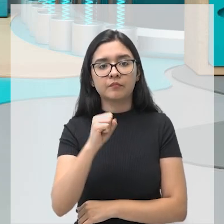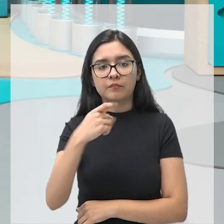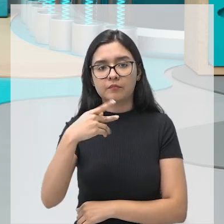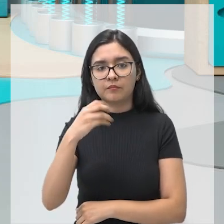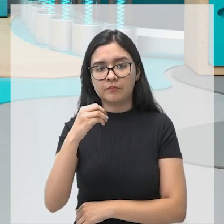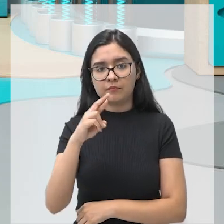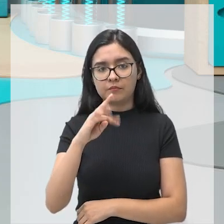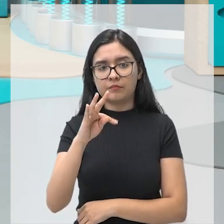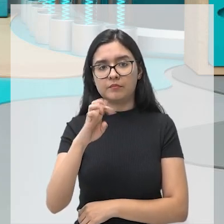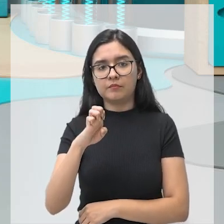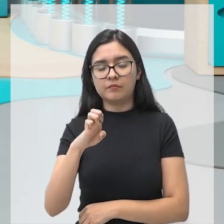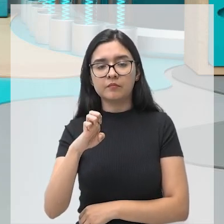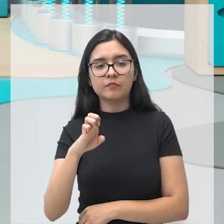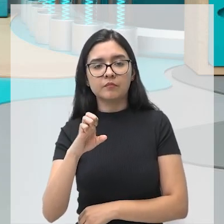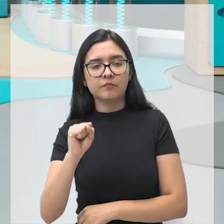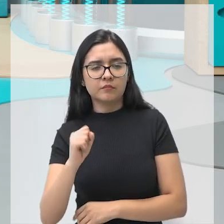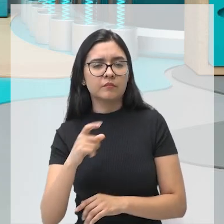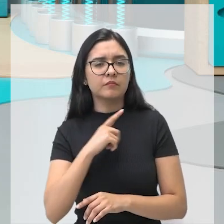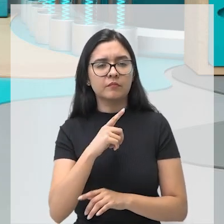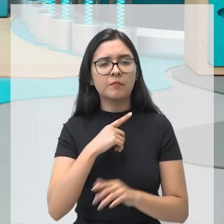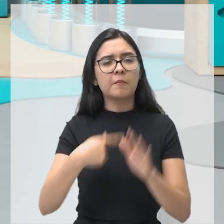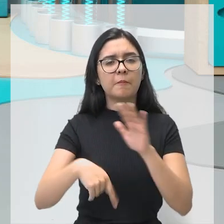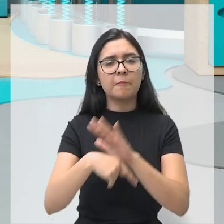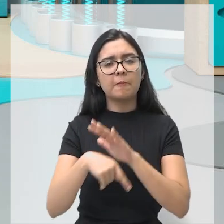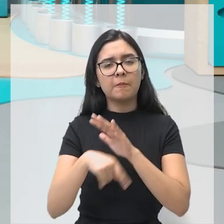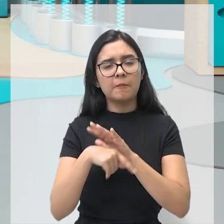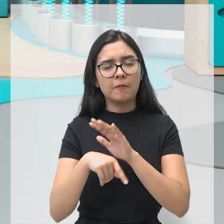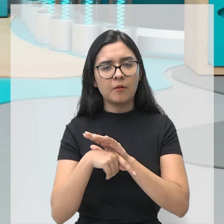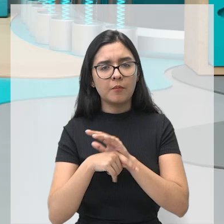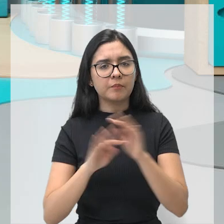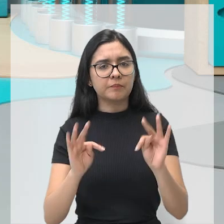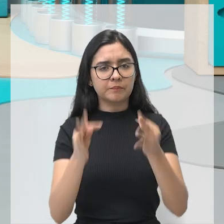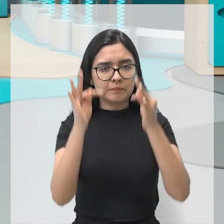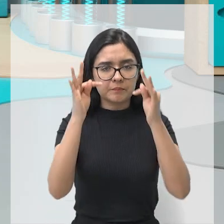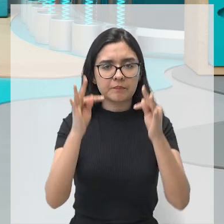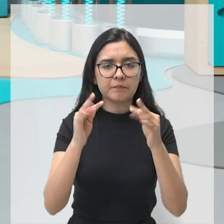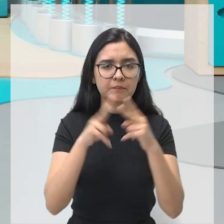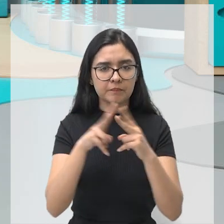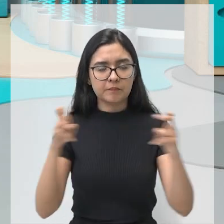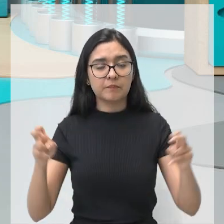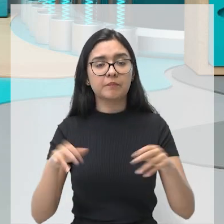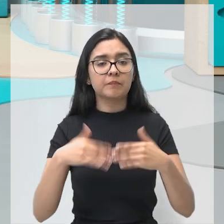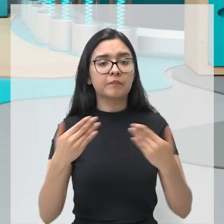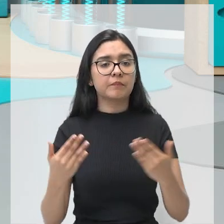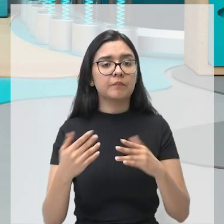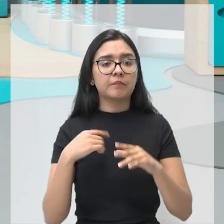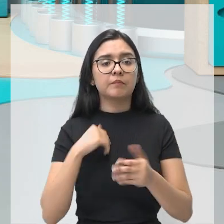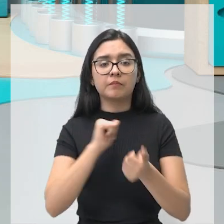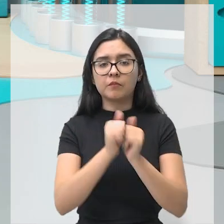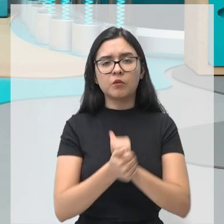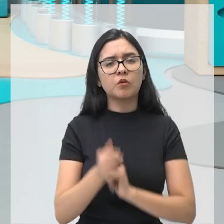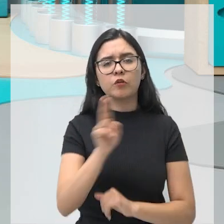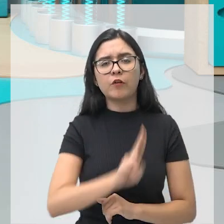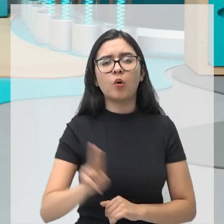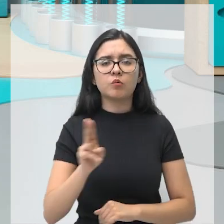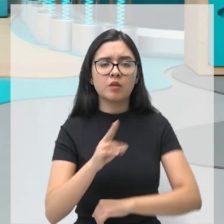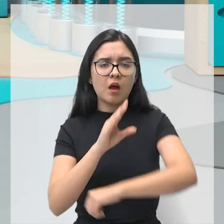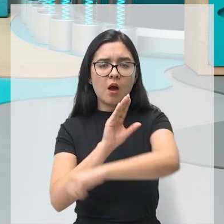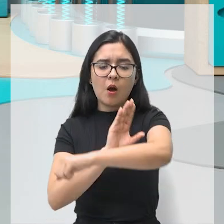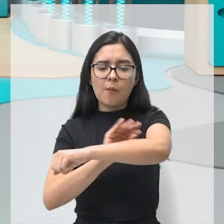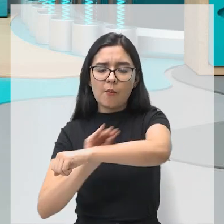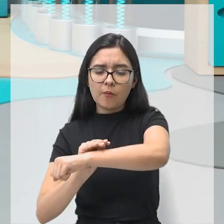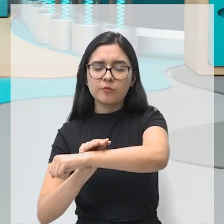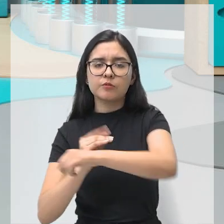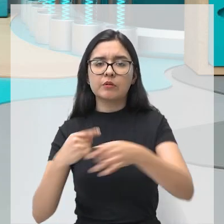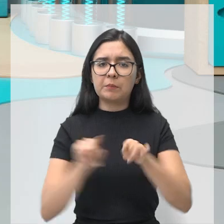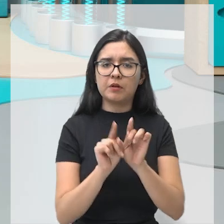que é como a gente traduz aí do inglês para o português, né, são uma alternativa de esporte que, em geral, não vai utilizar músculos ou não